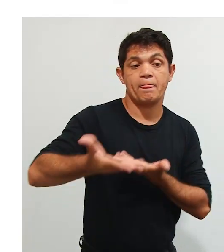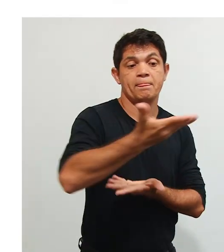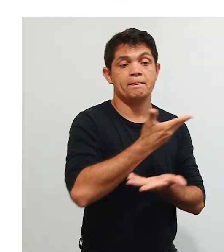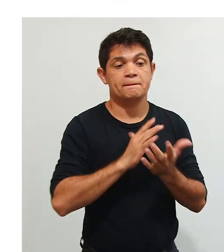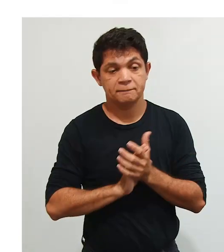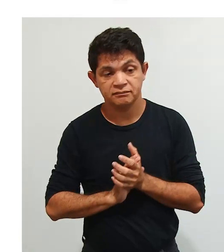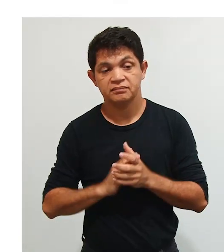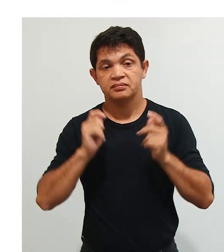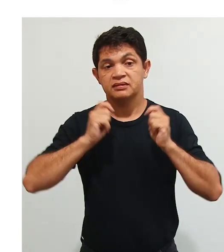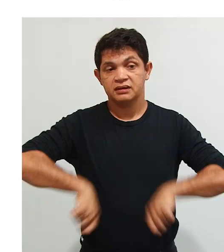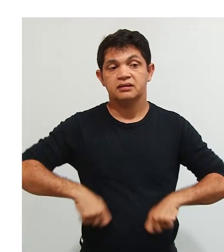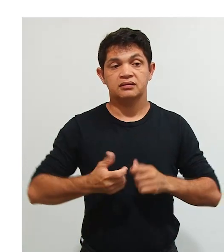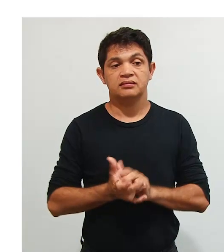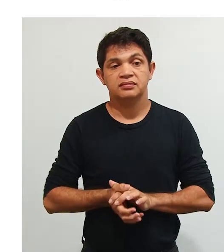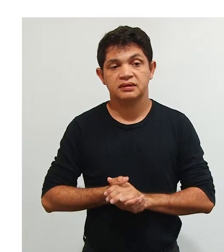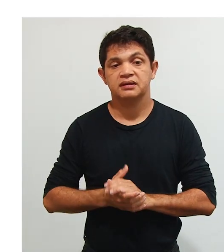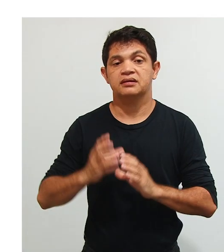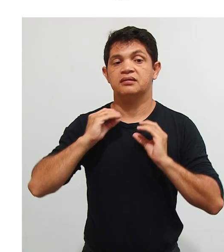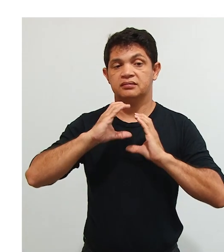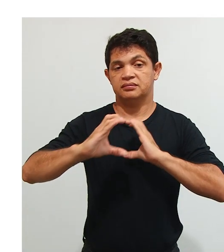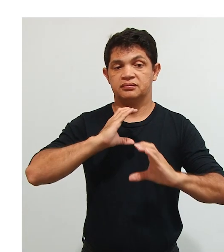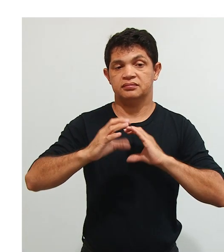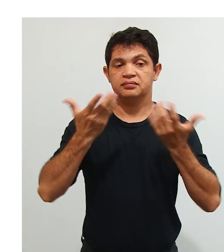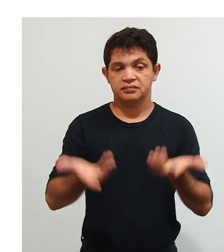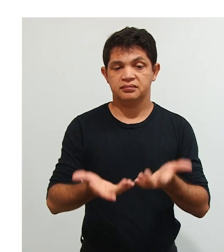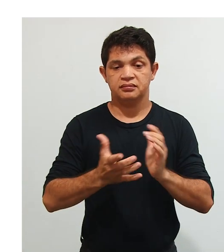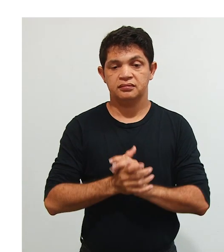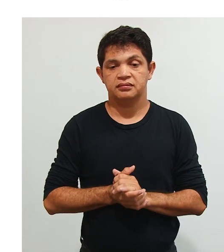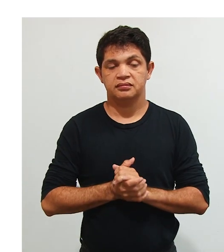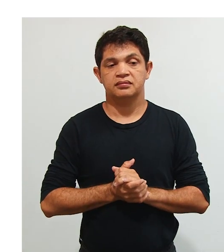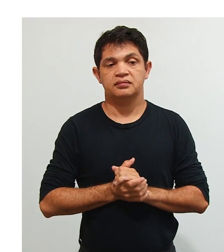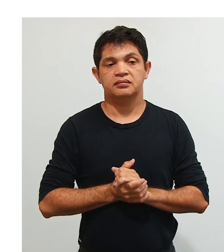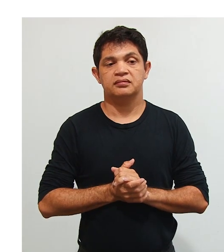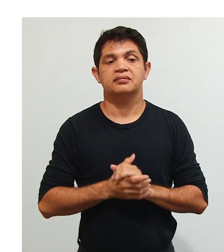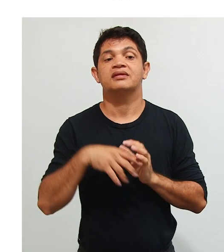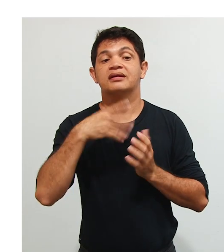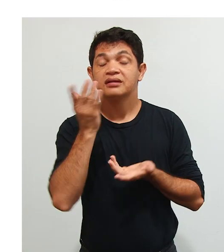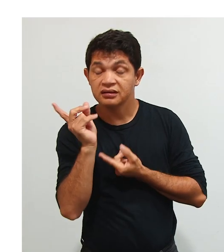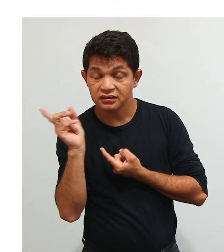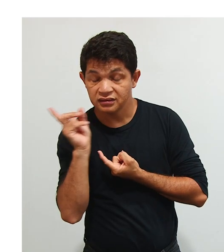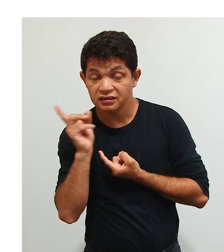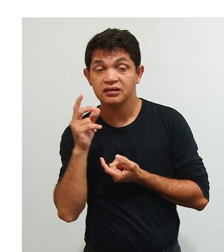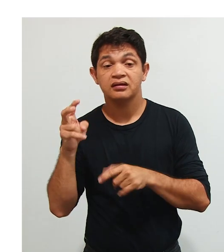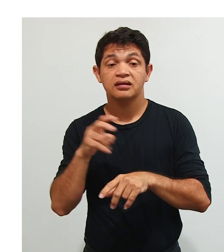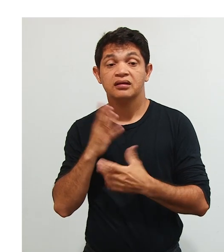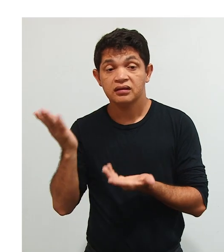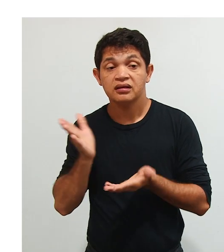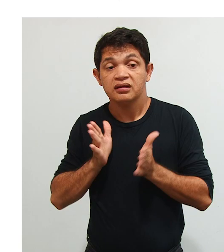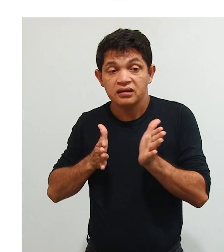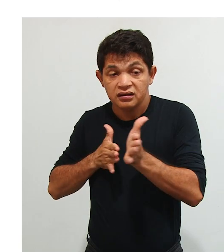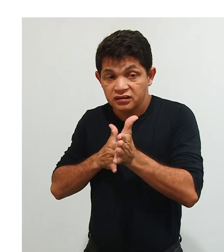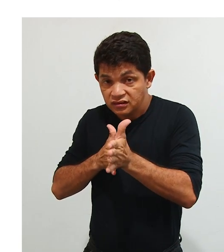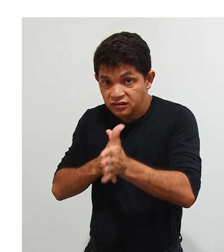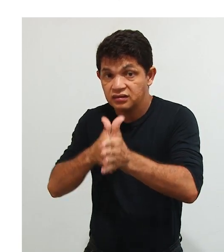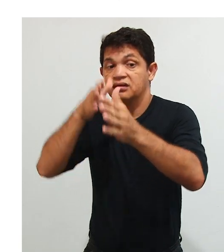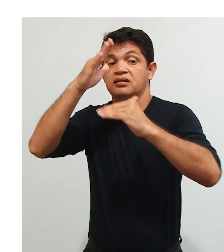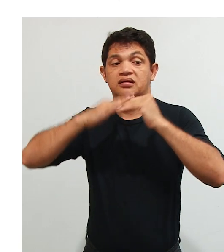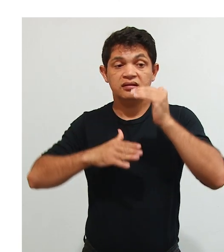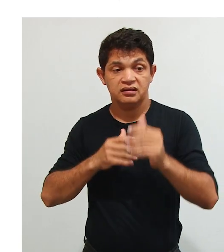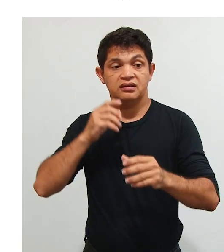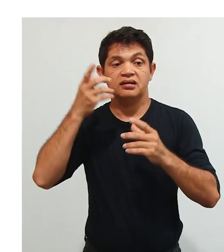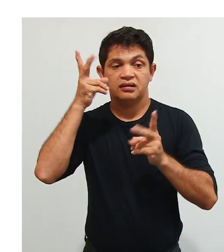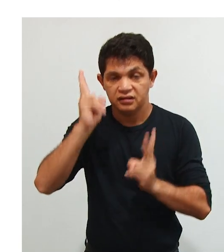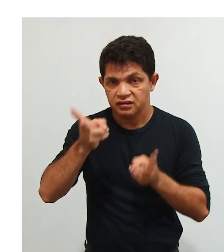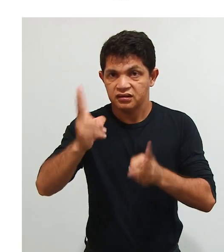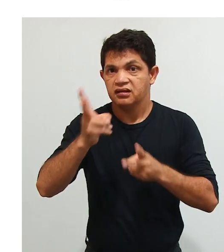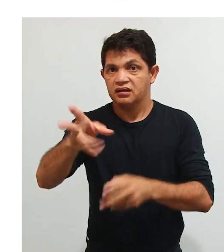demais, que nós podemos usar na comunicação. E aí, caminhando aqui,